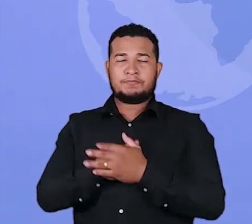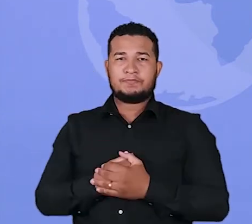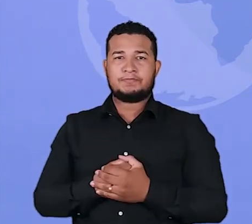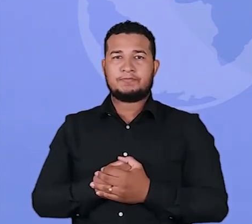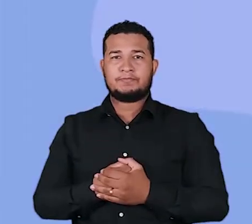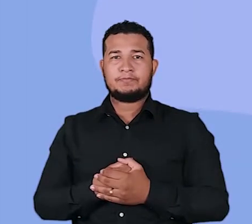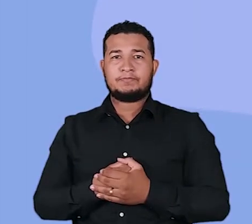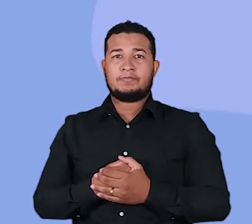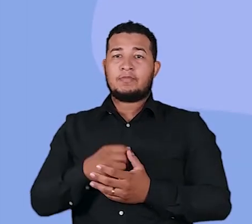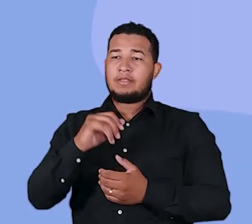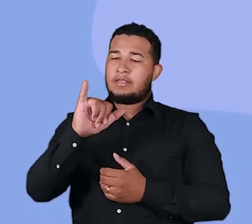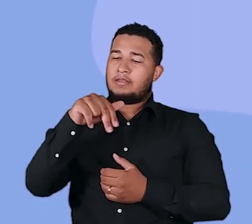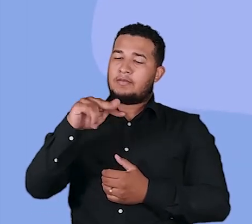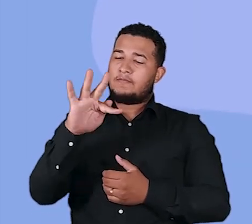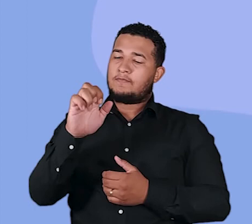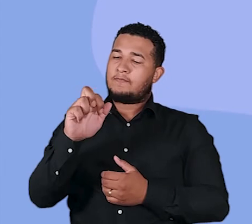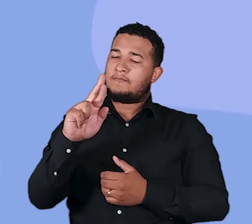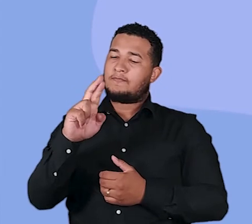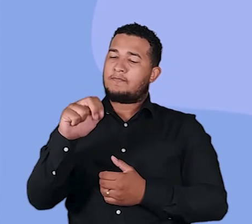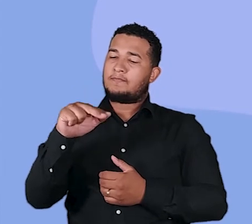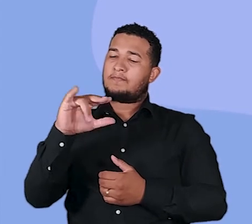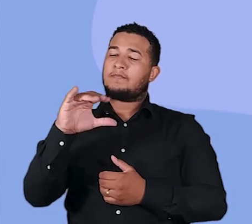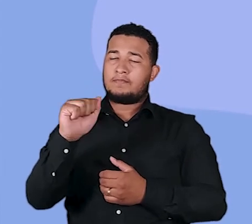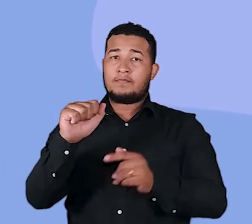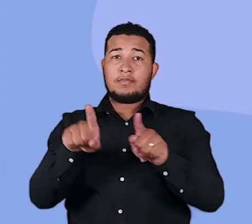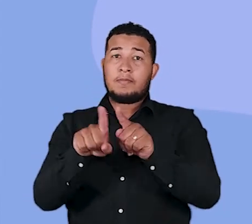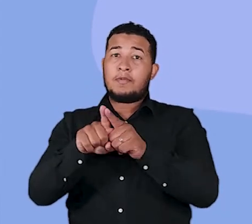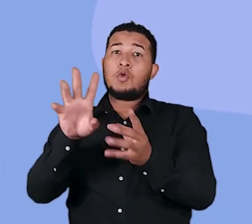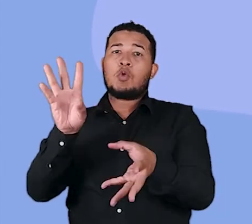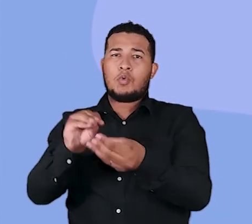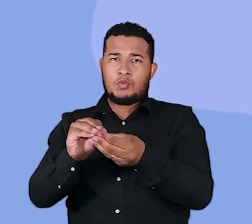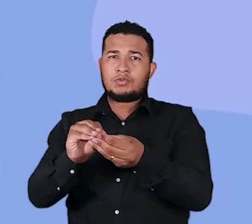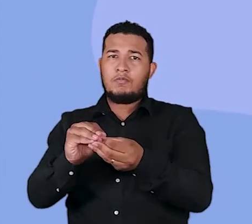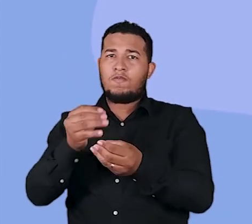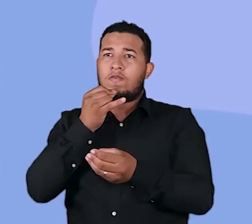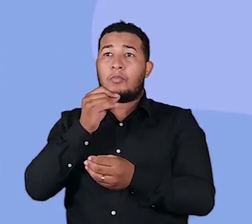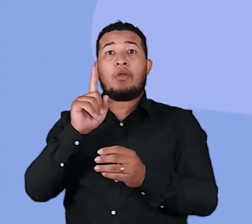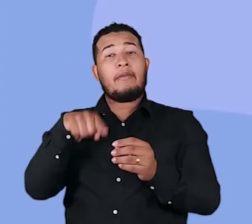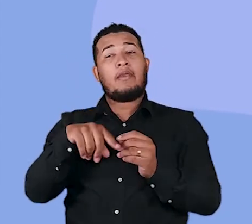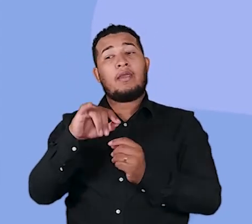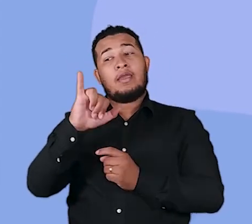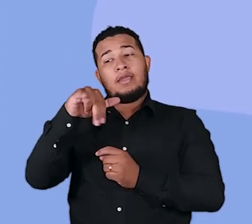questão. Vamos lá. Inferência, conclusão. Quando está lá no seu texto,